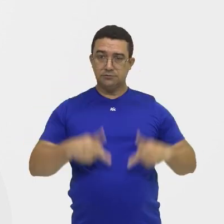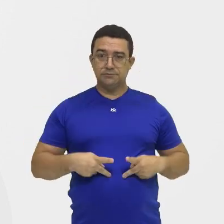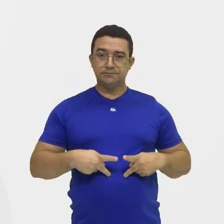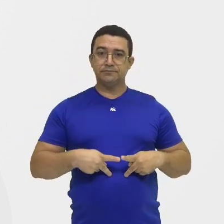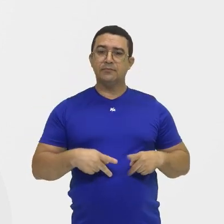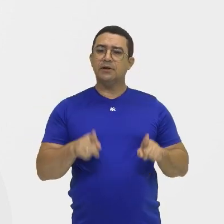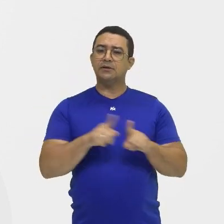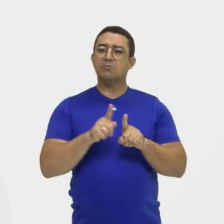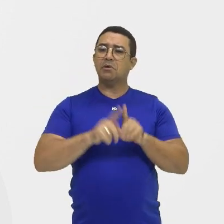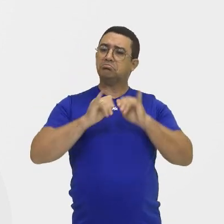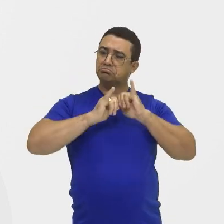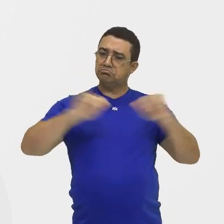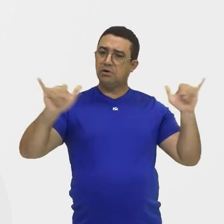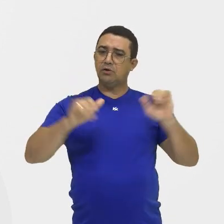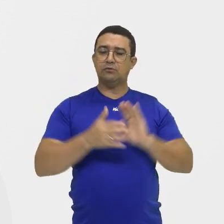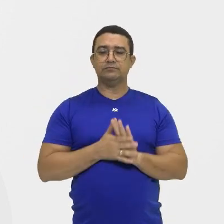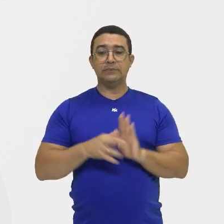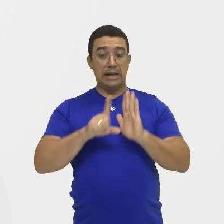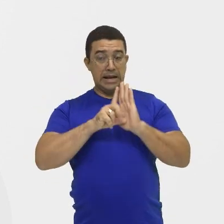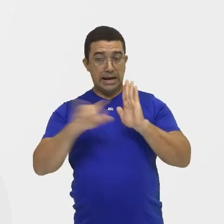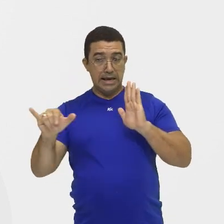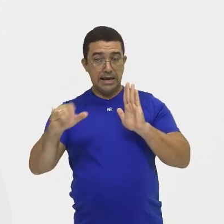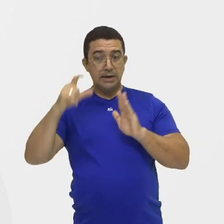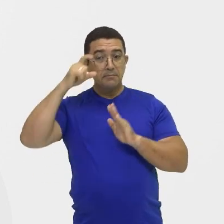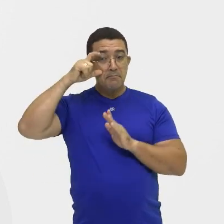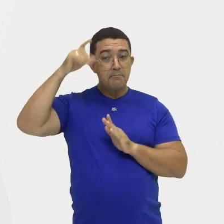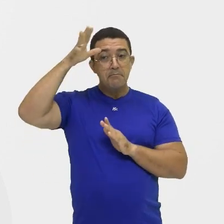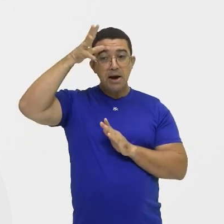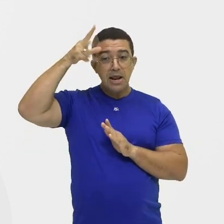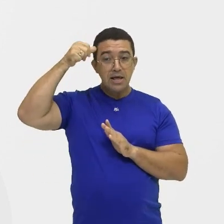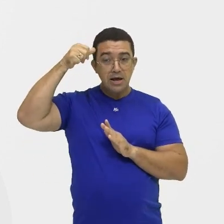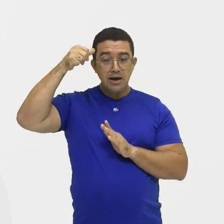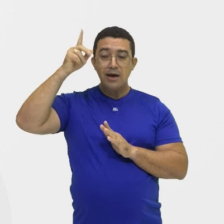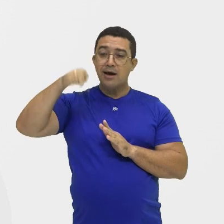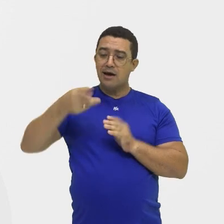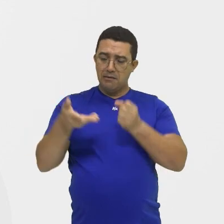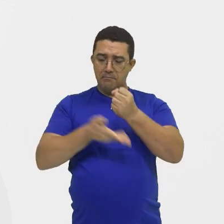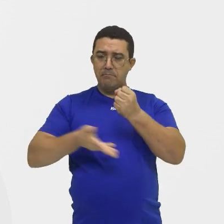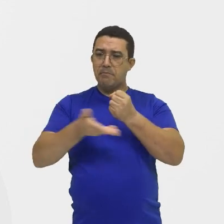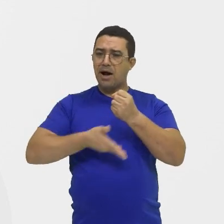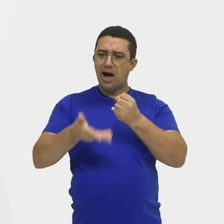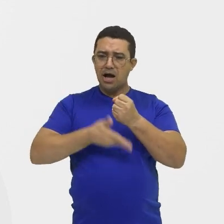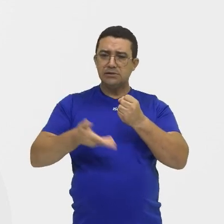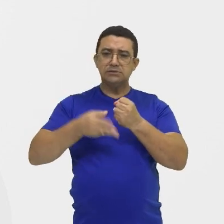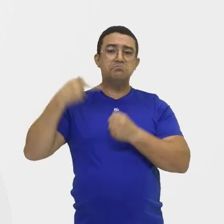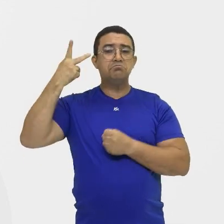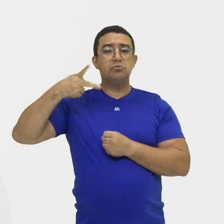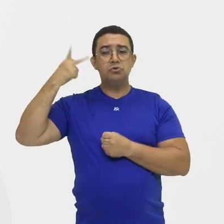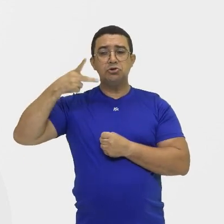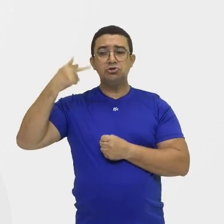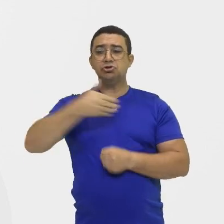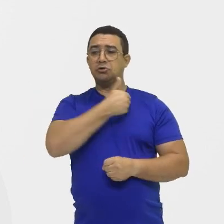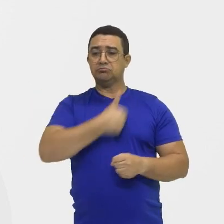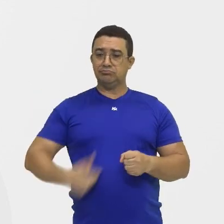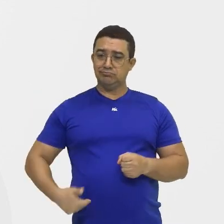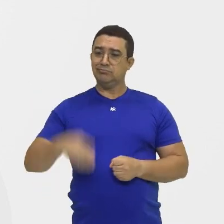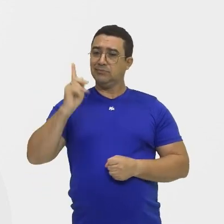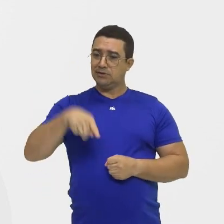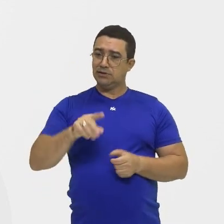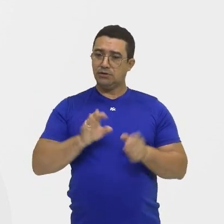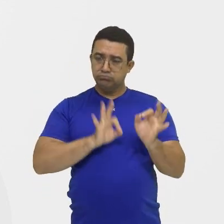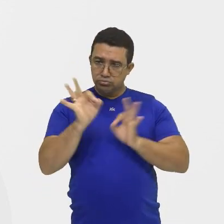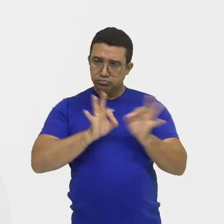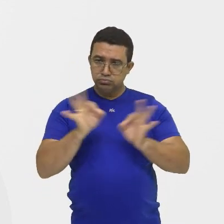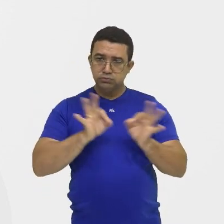fez uma afirmação que a Lei Maria da Penha é a base das políticas públicas que são desenvolvidas por